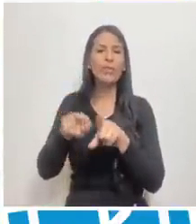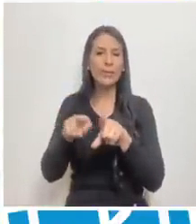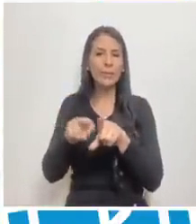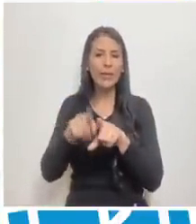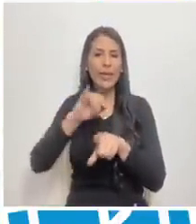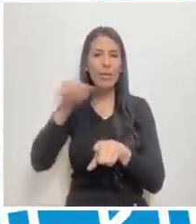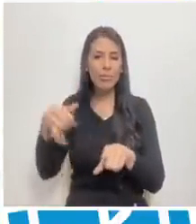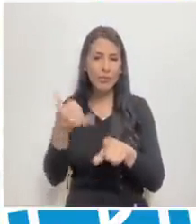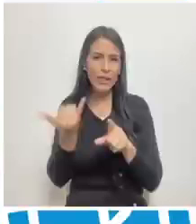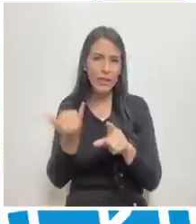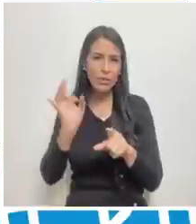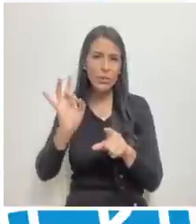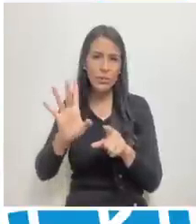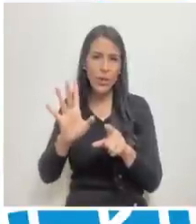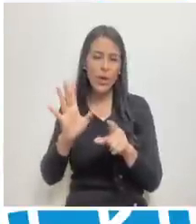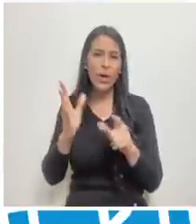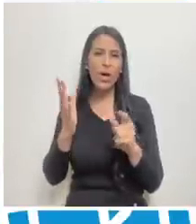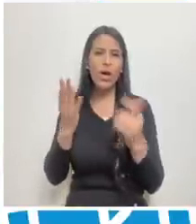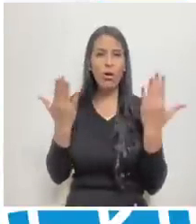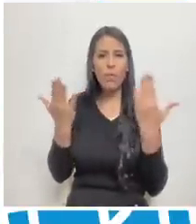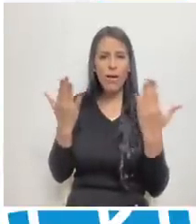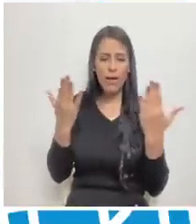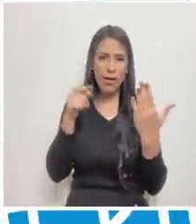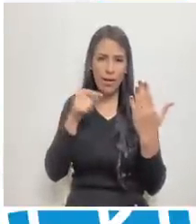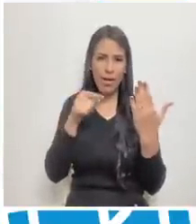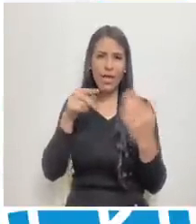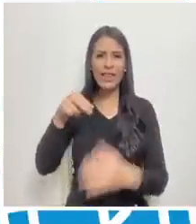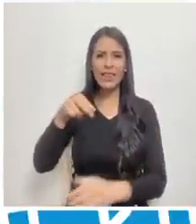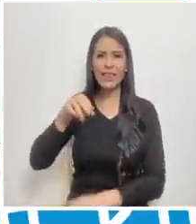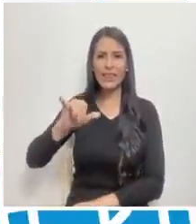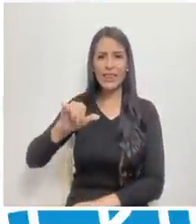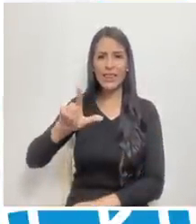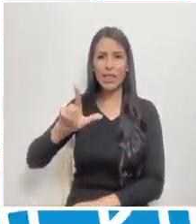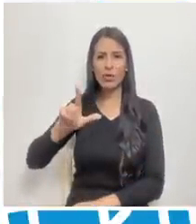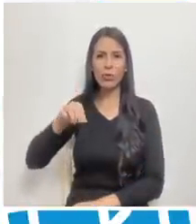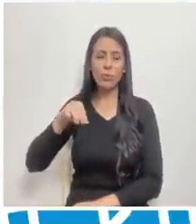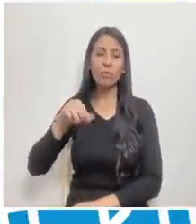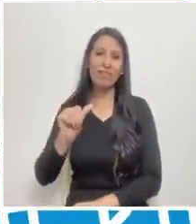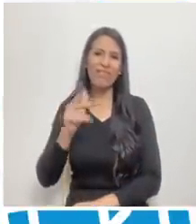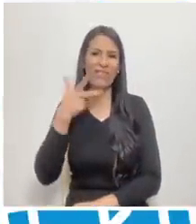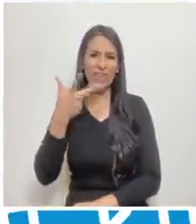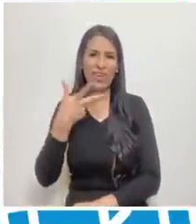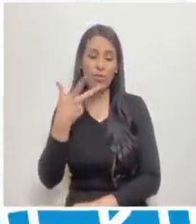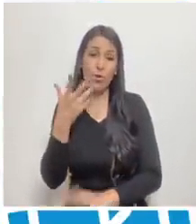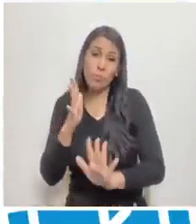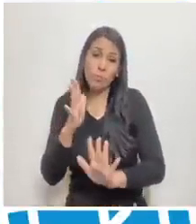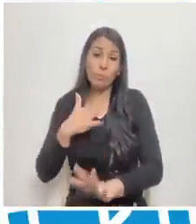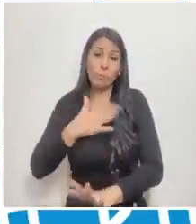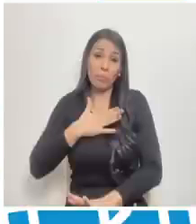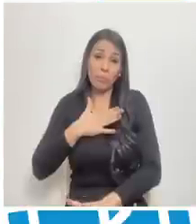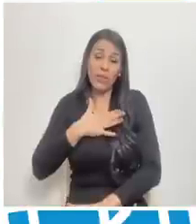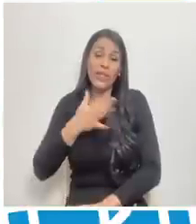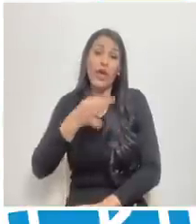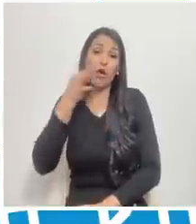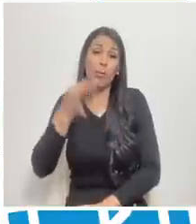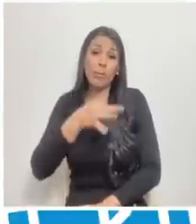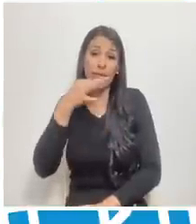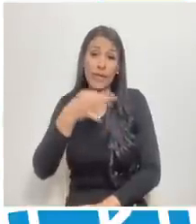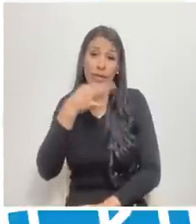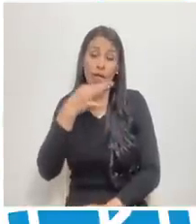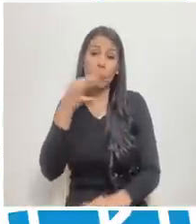questão que a Nilma comentou, né? É minha opinião que a aplicação